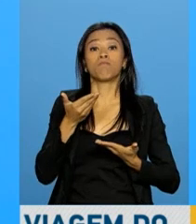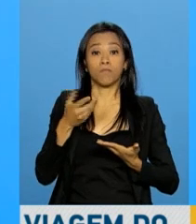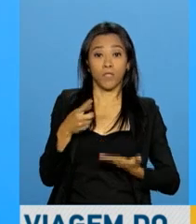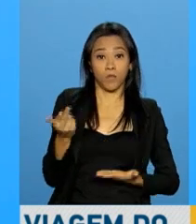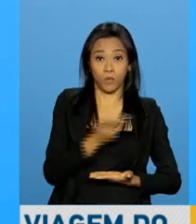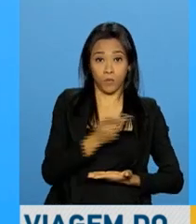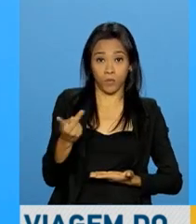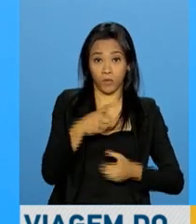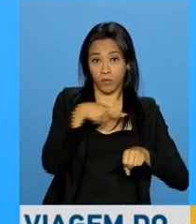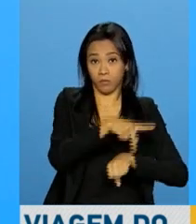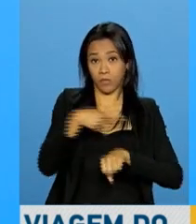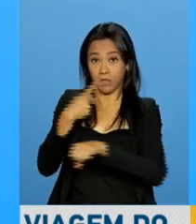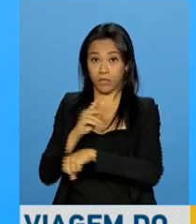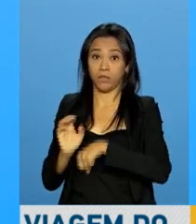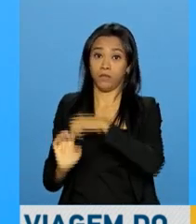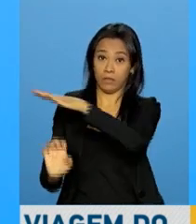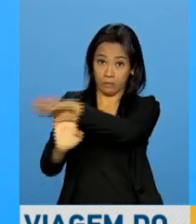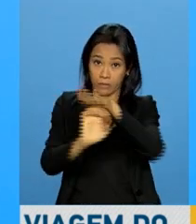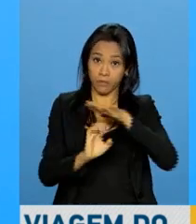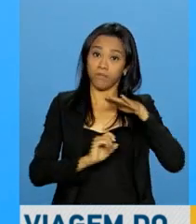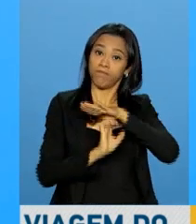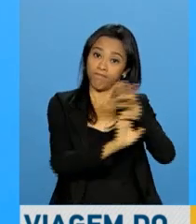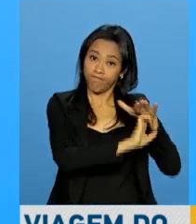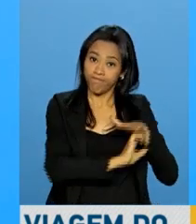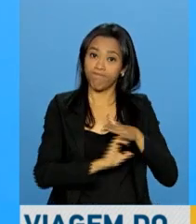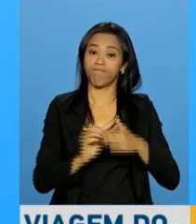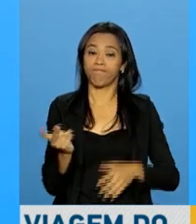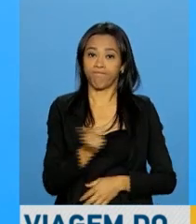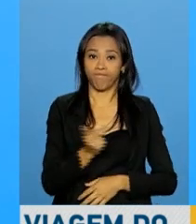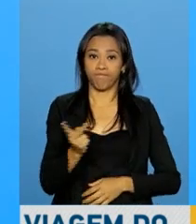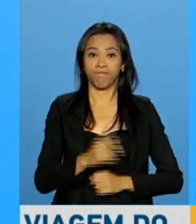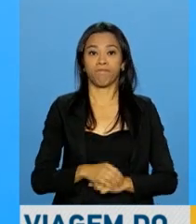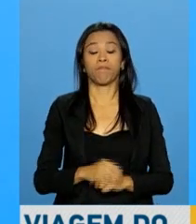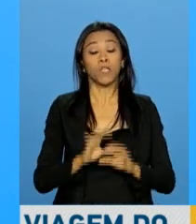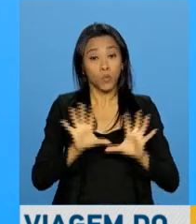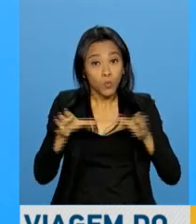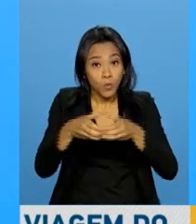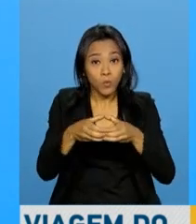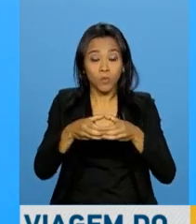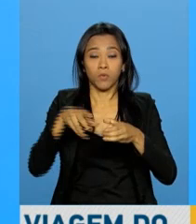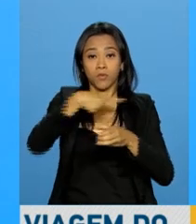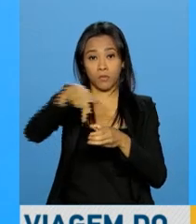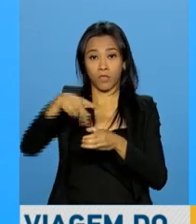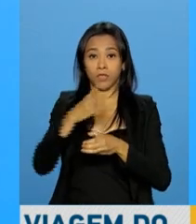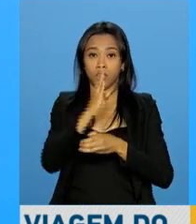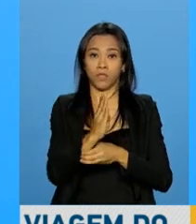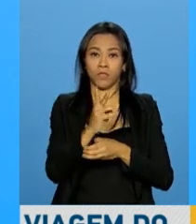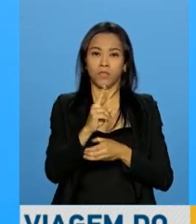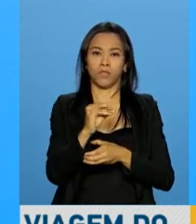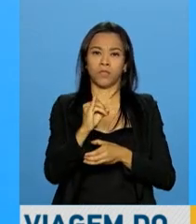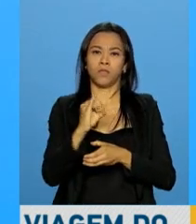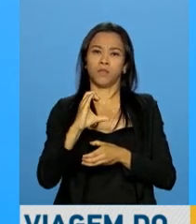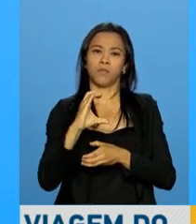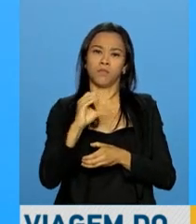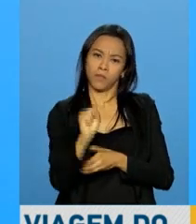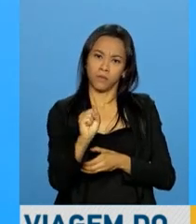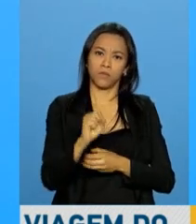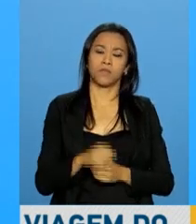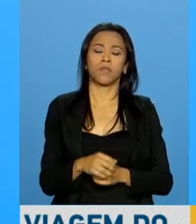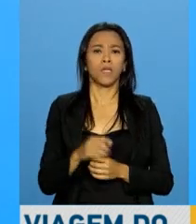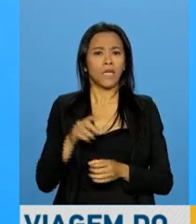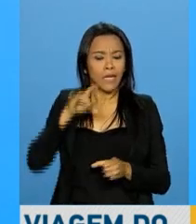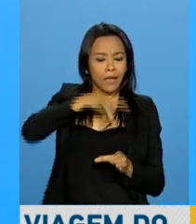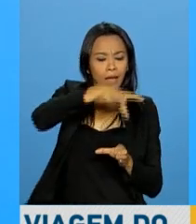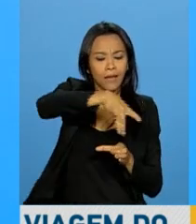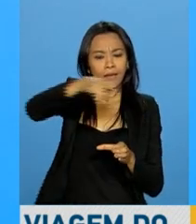os países do BRICS. Todos eles são parceiros de